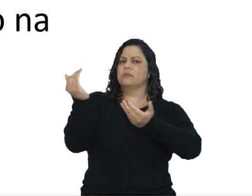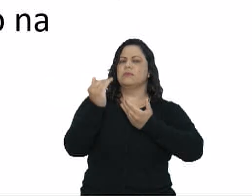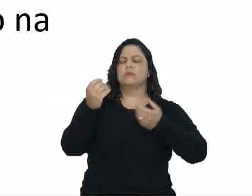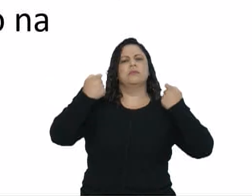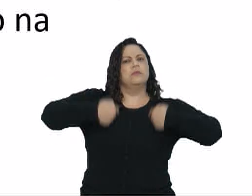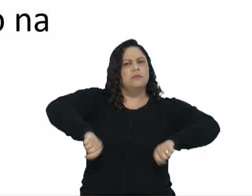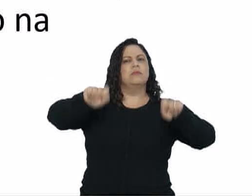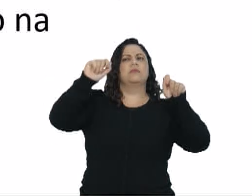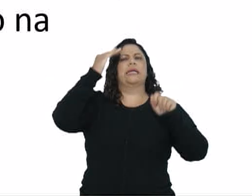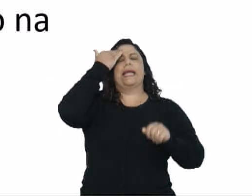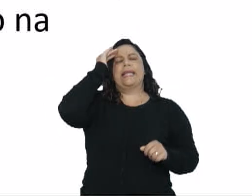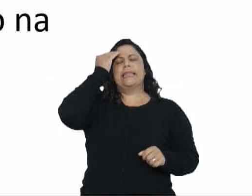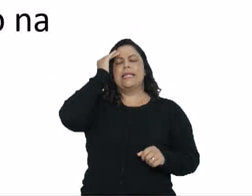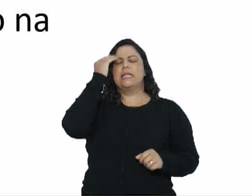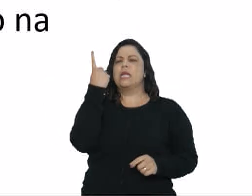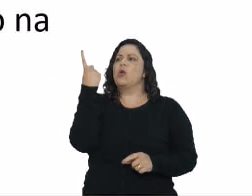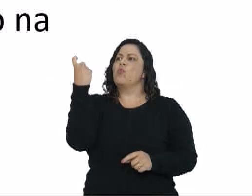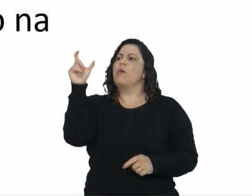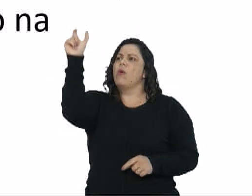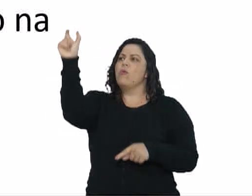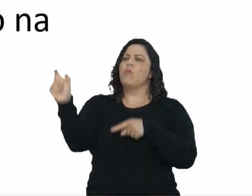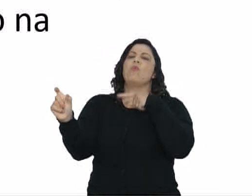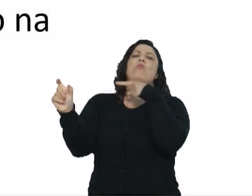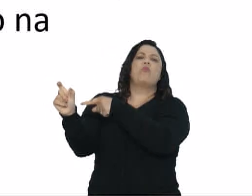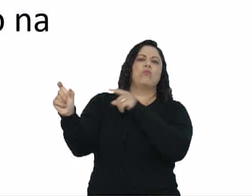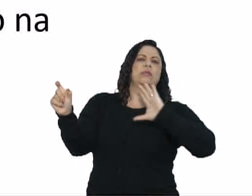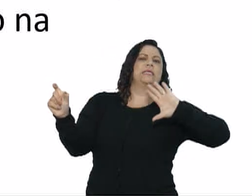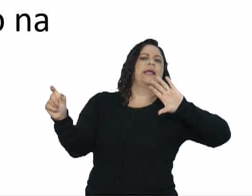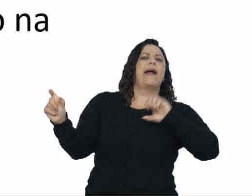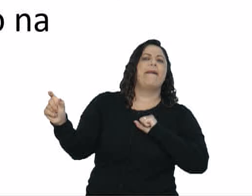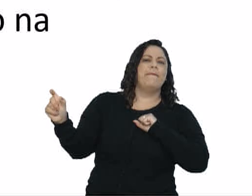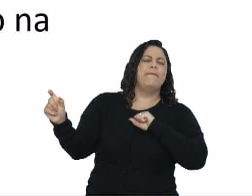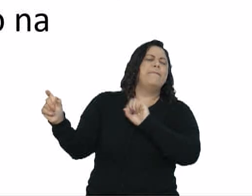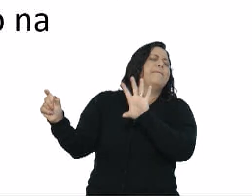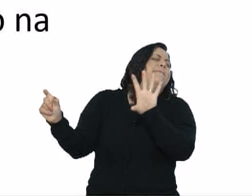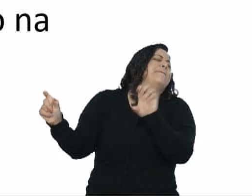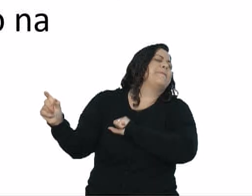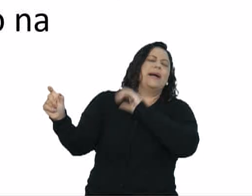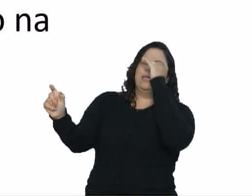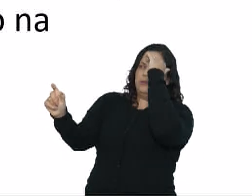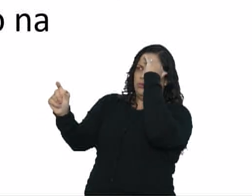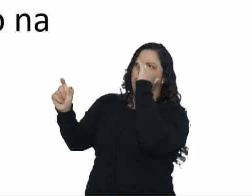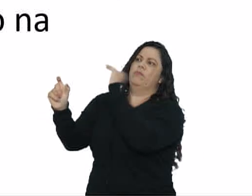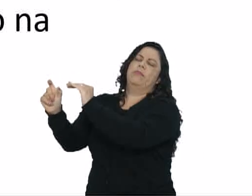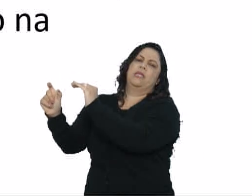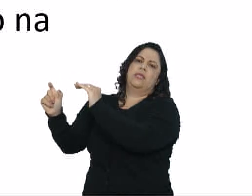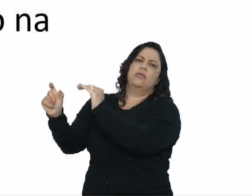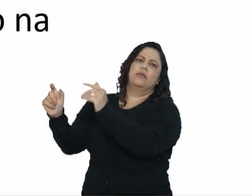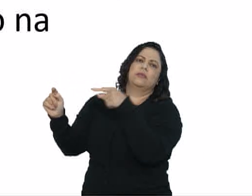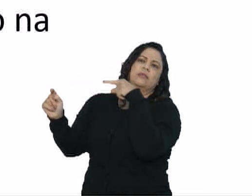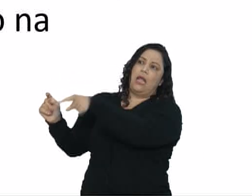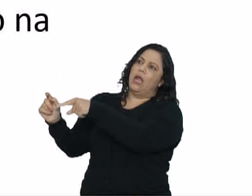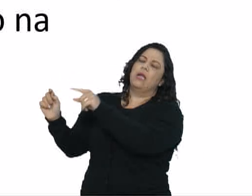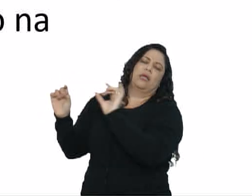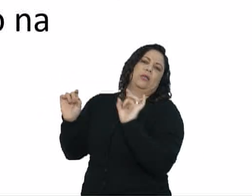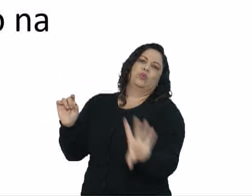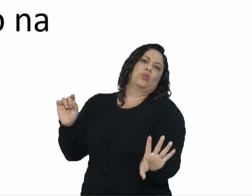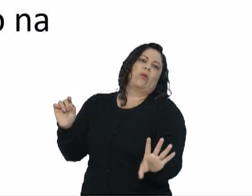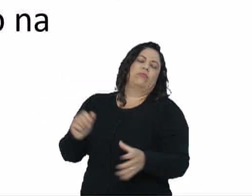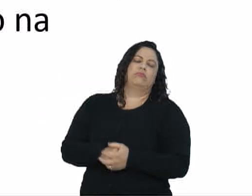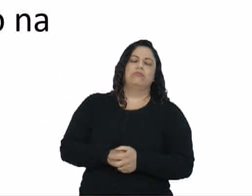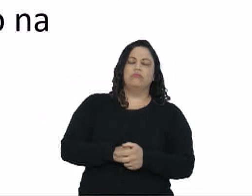digna de ser amada e obedecida, que era o líder. Tais movimentos sociais juvenis contribuíram para